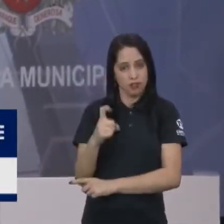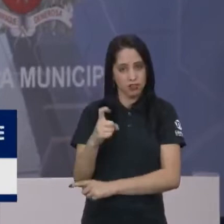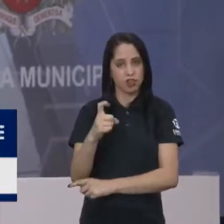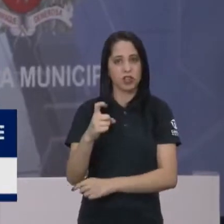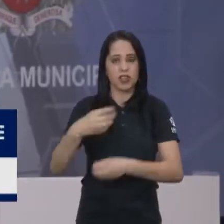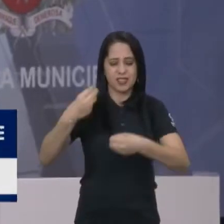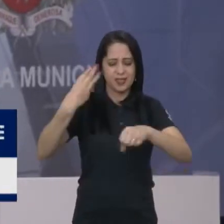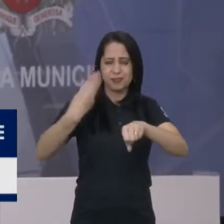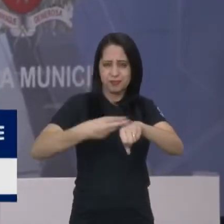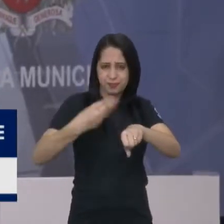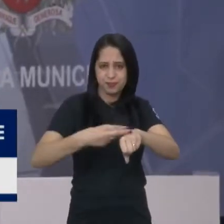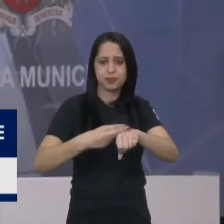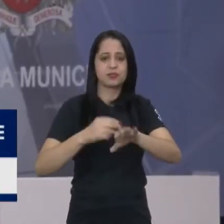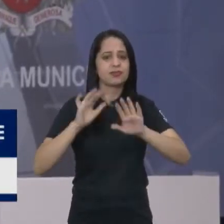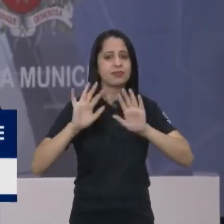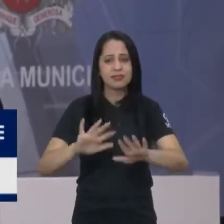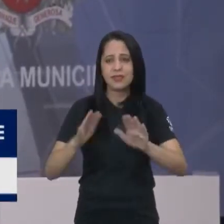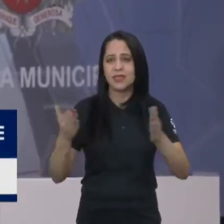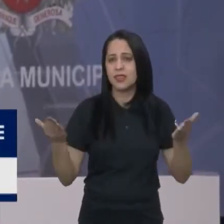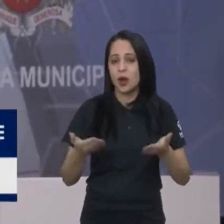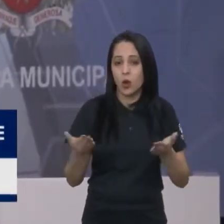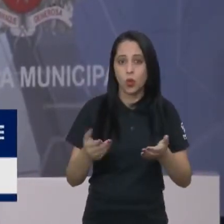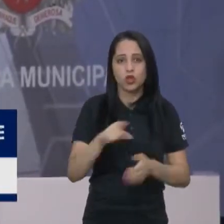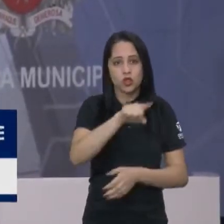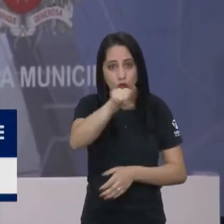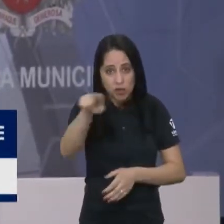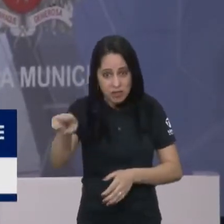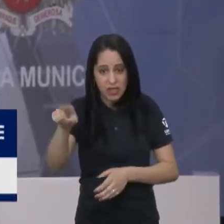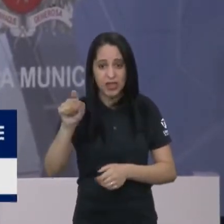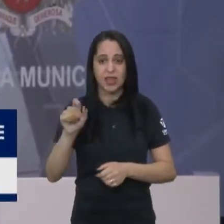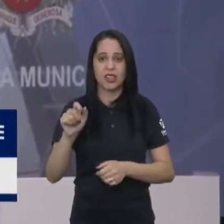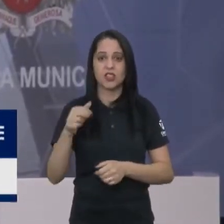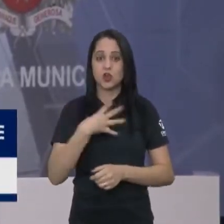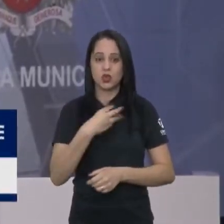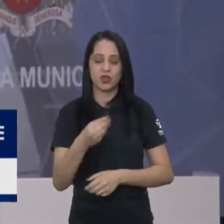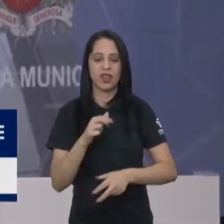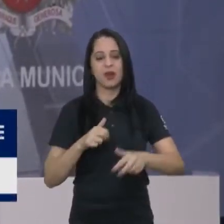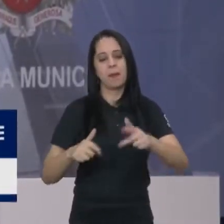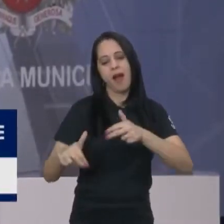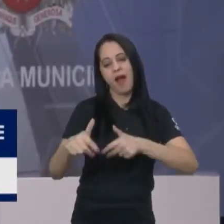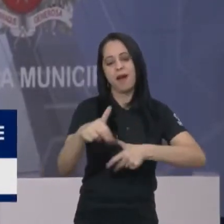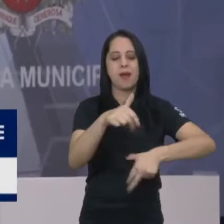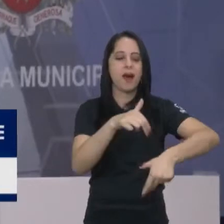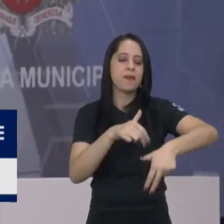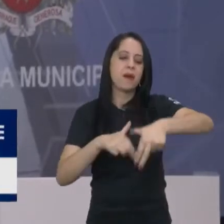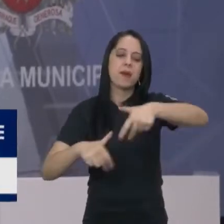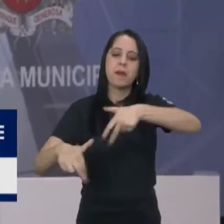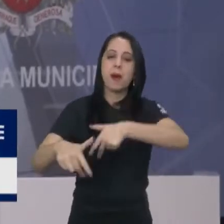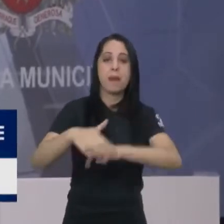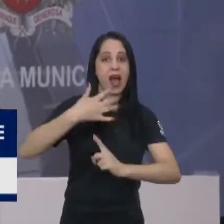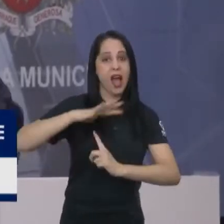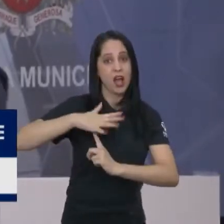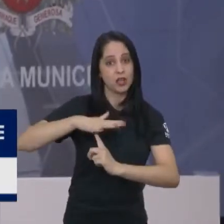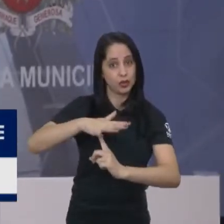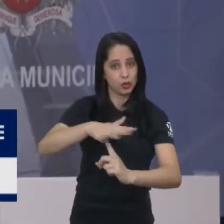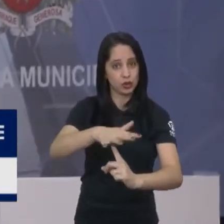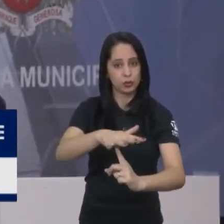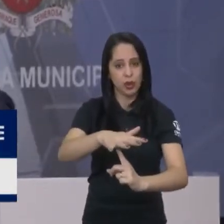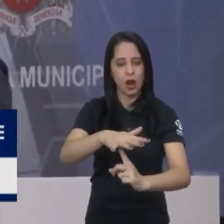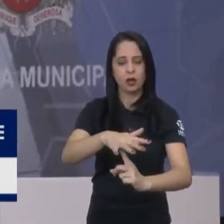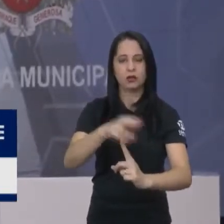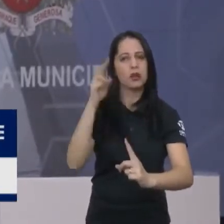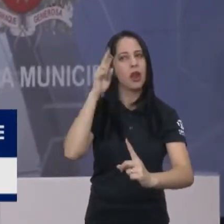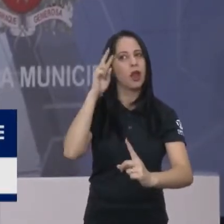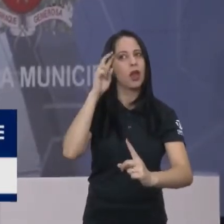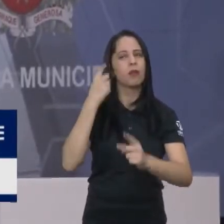área nenhuma. Então, hoje, quando seus filhos estiverem caminhando nos parques e tudo mais, né, lembrem, né, que tinha um grupo de pessoas